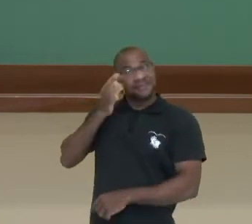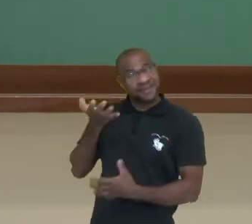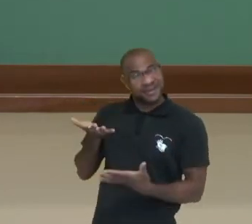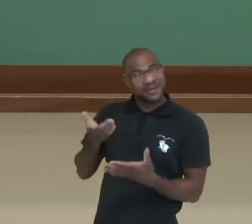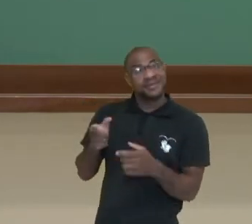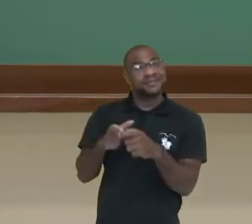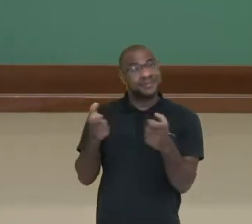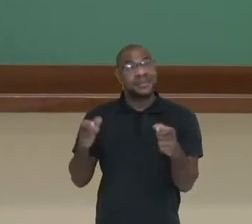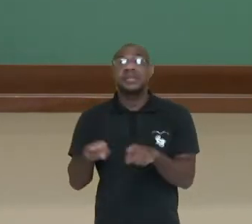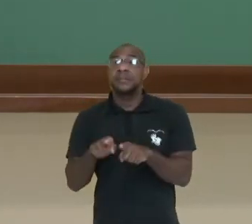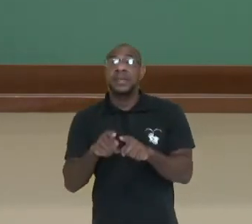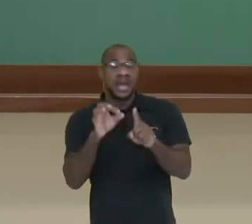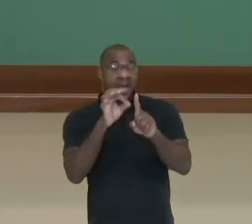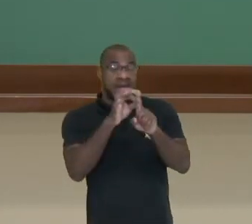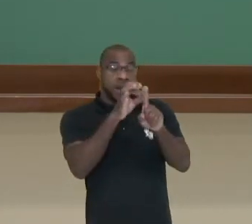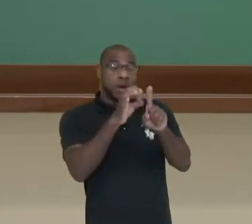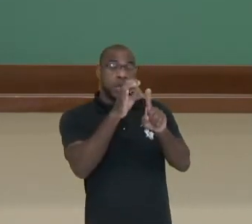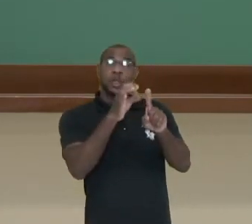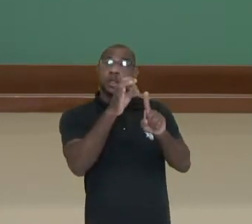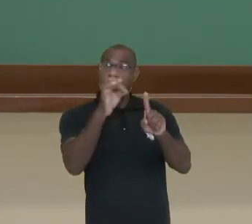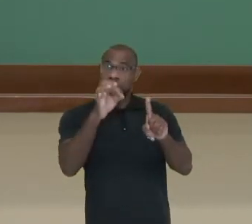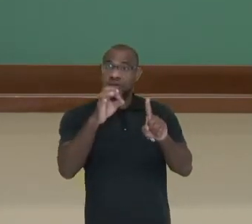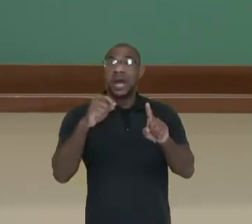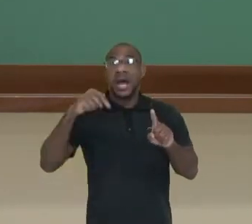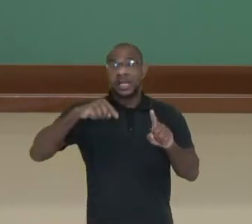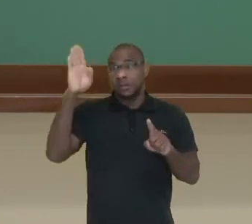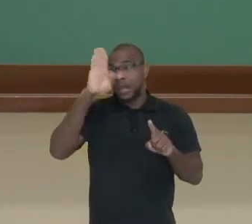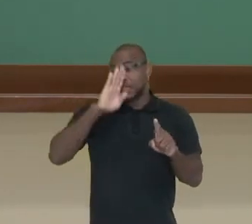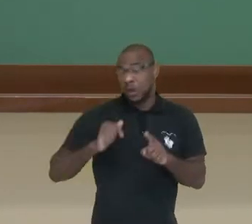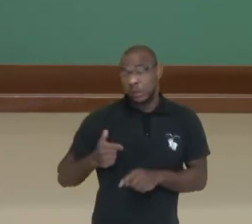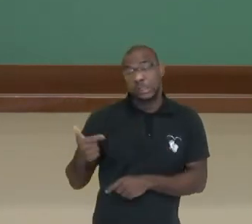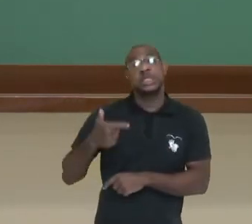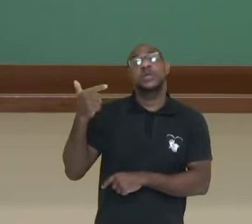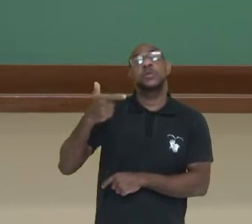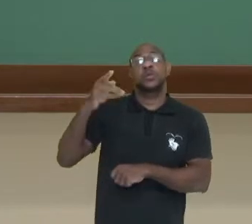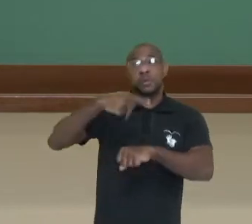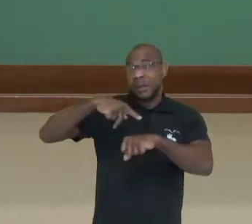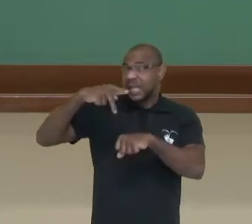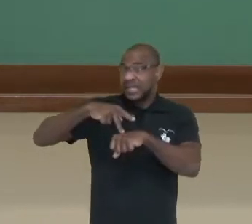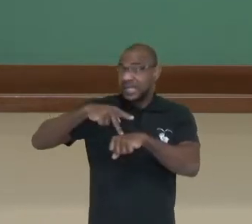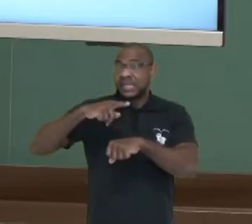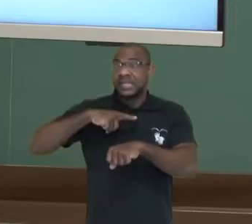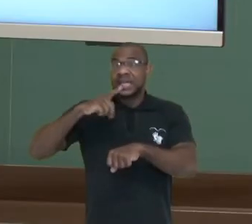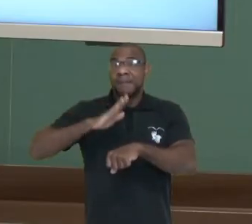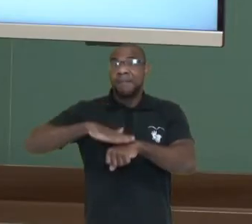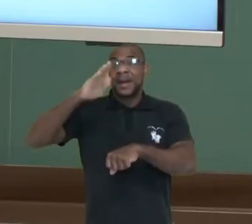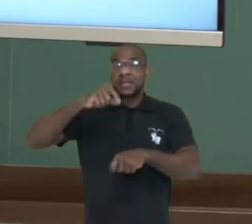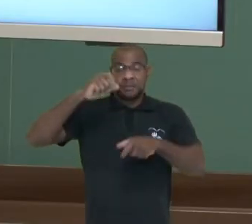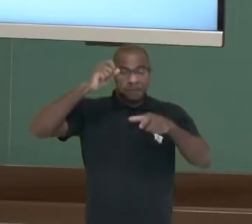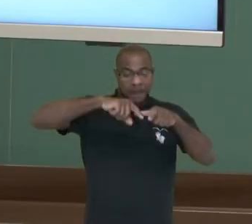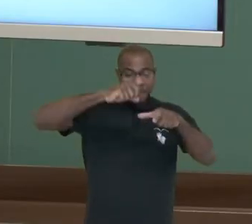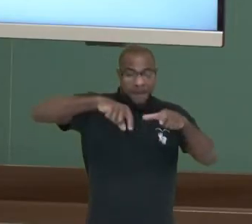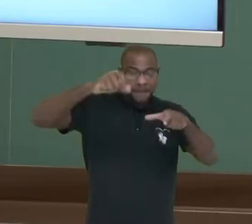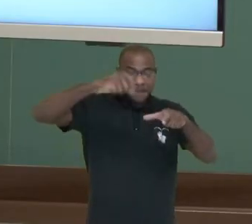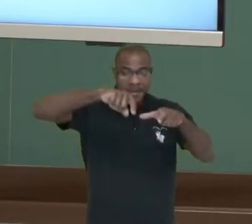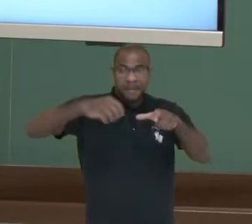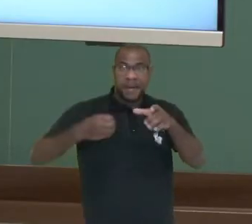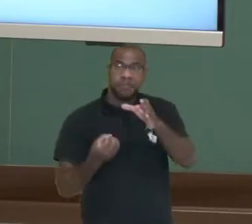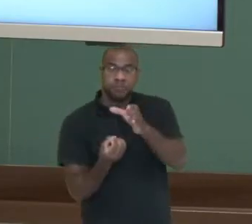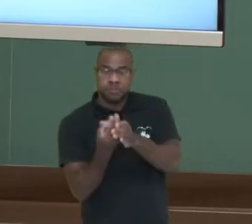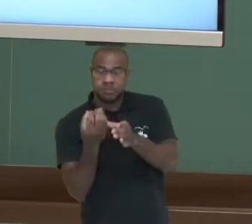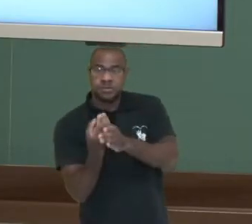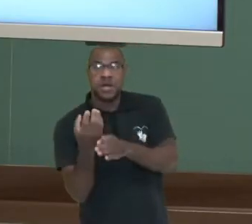Na soja nós somos o segundo maior produtor. É muito interessante, né? Então veja, mas dentro desse sistema